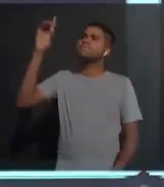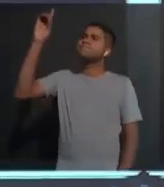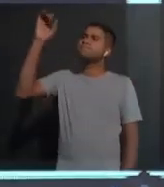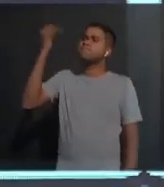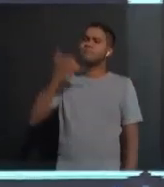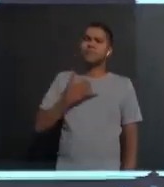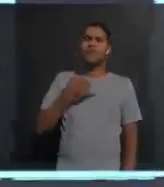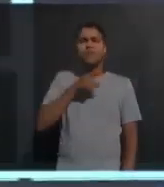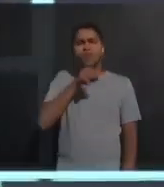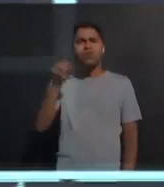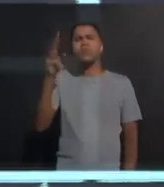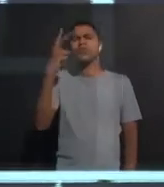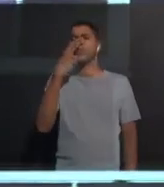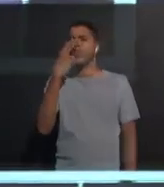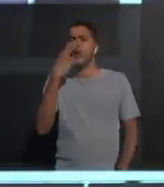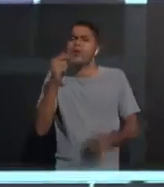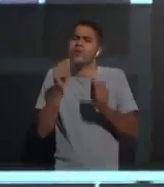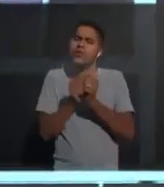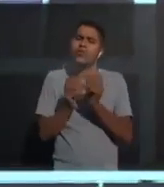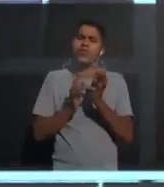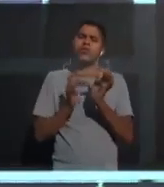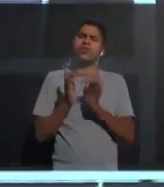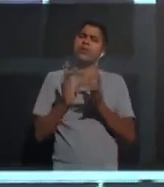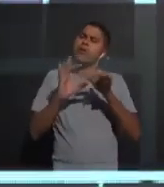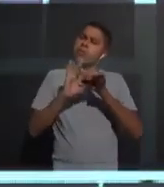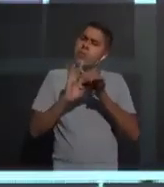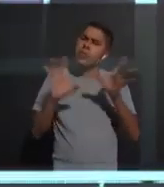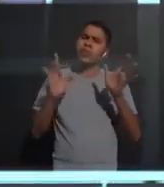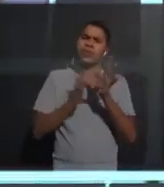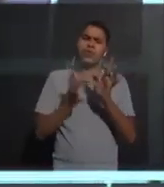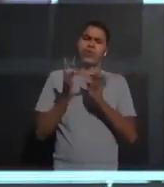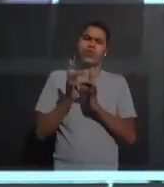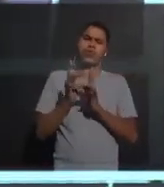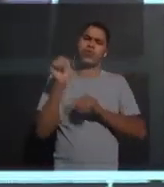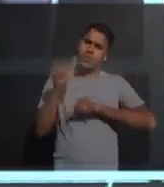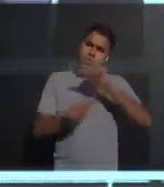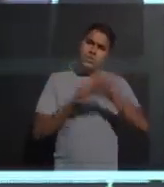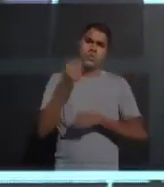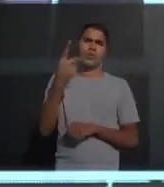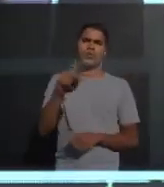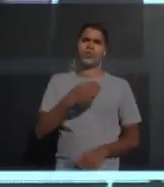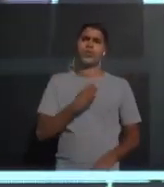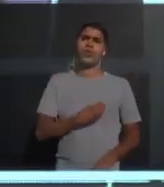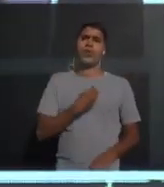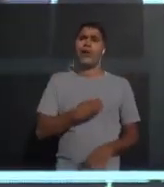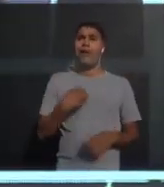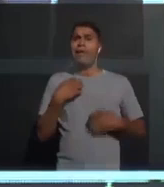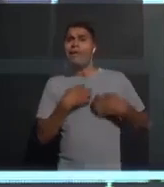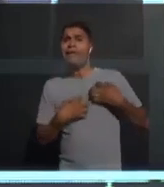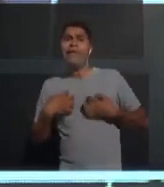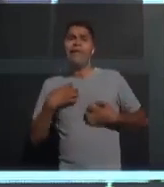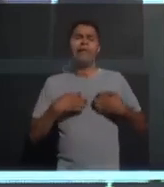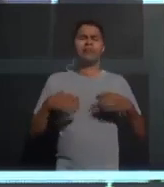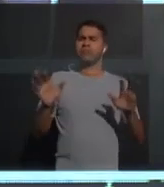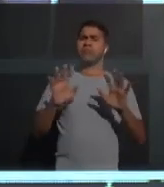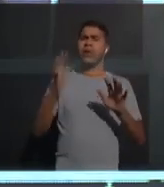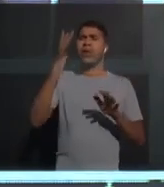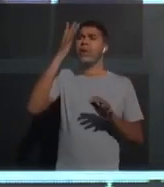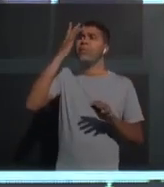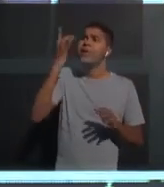pareça com jesus permita que ele transforma sua vida não fica preocupado ansioso a mais uma manhã o